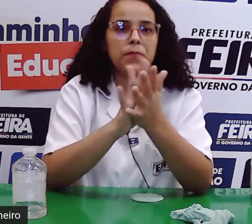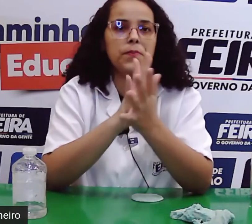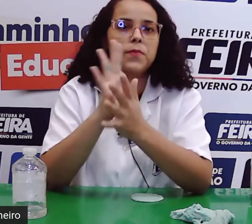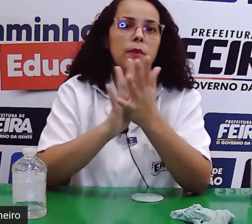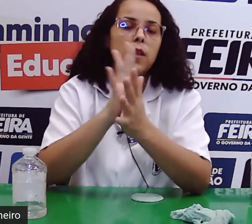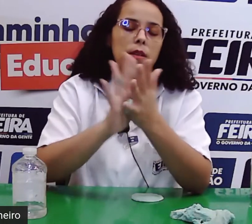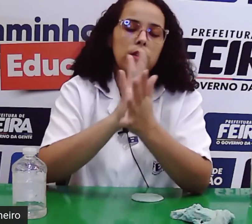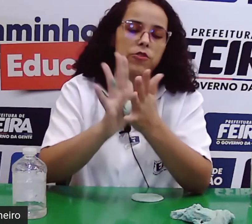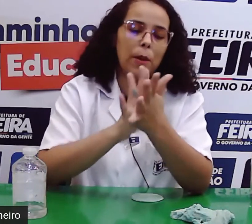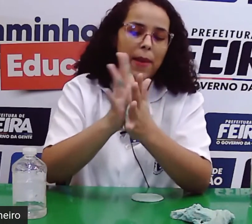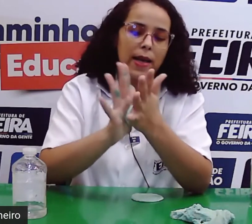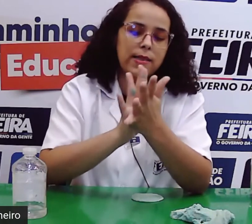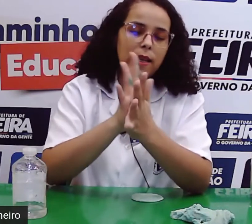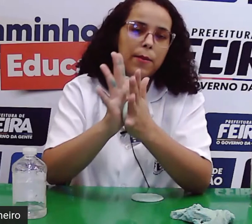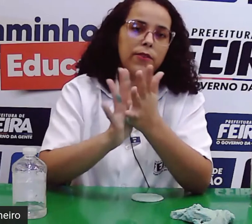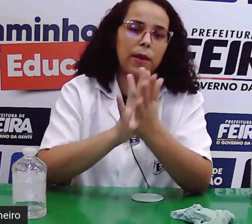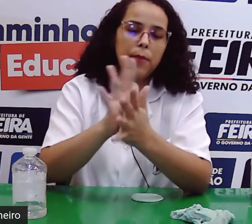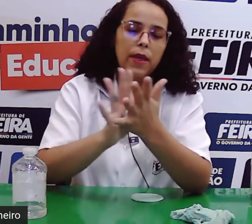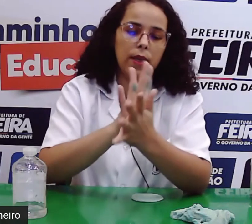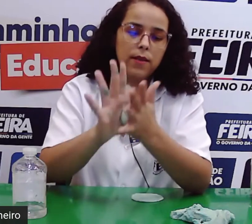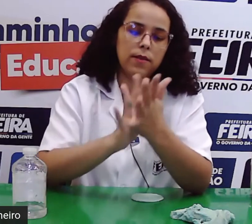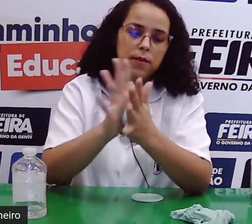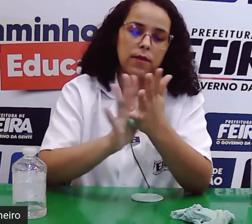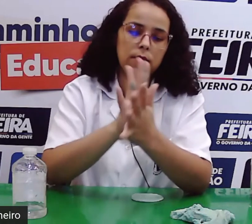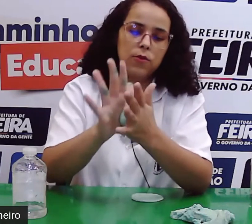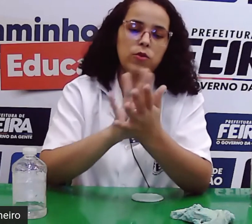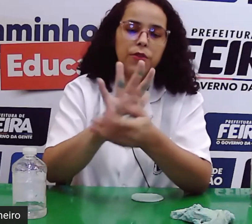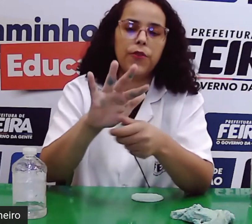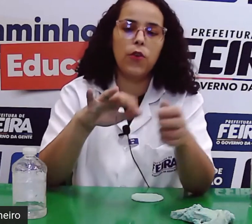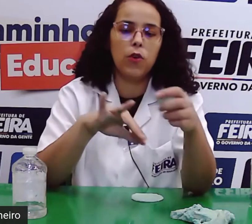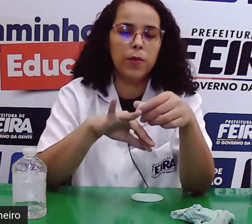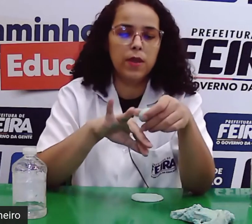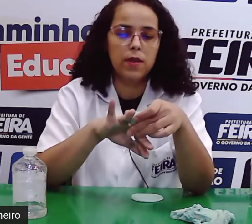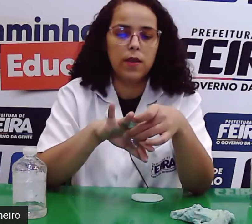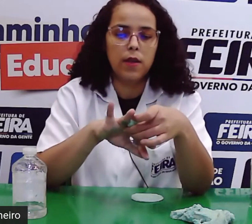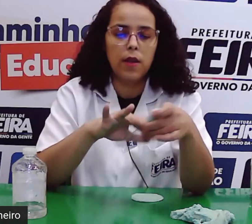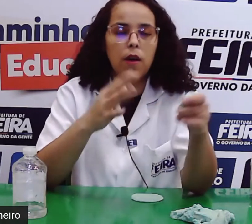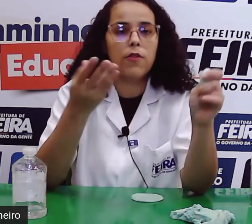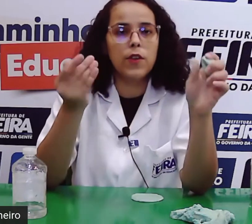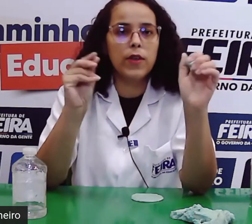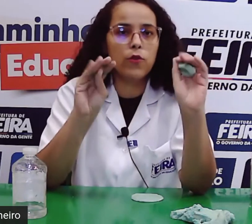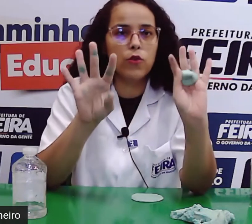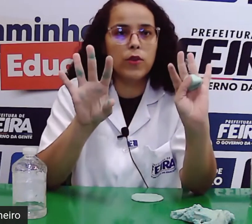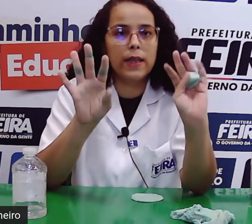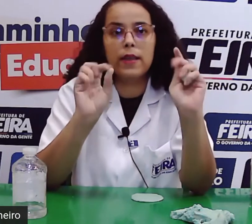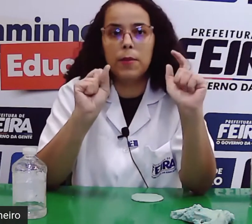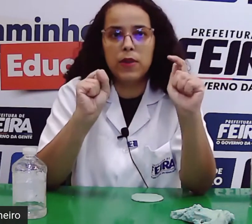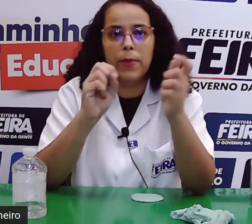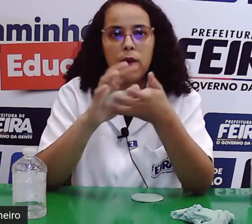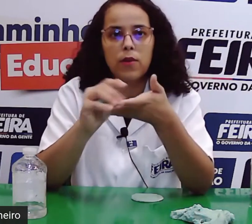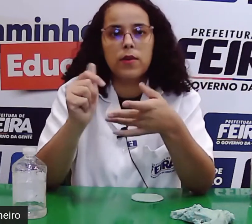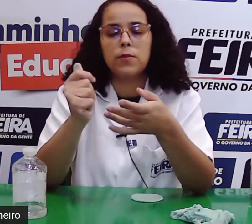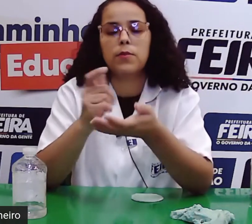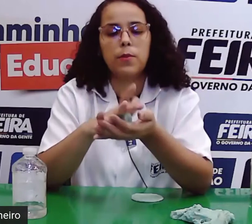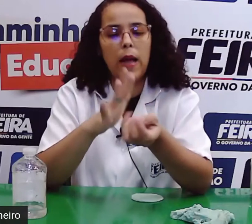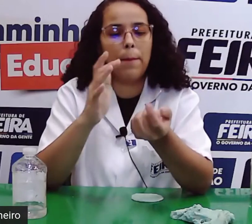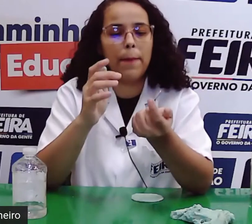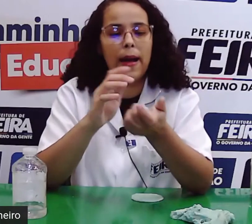certo? Então a gente amassa, né, para ficar bem uniforme. Ó, viram que não grudou nada na mão da